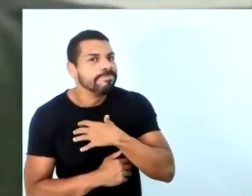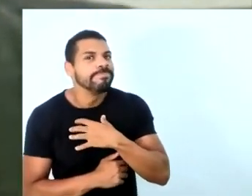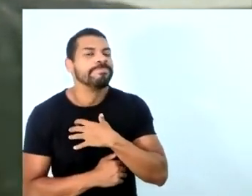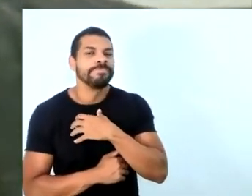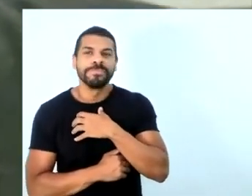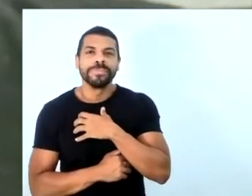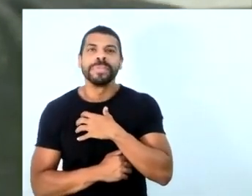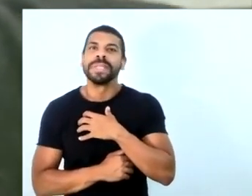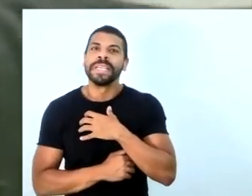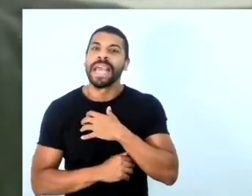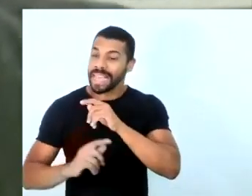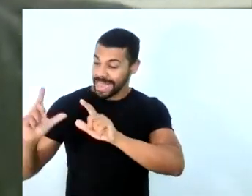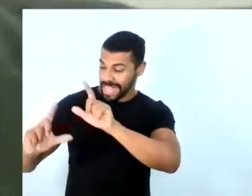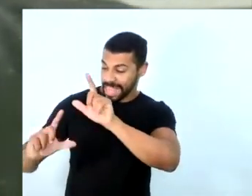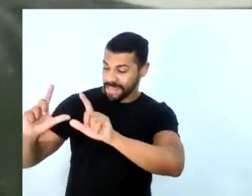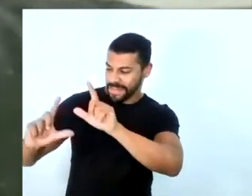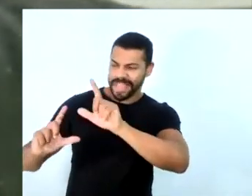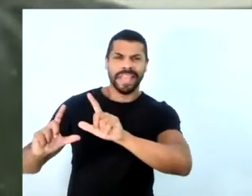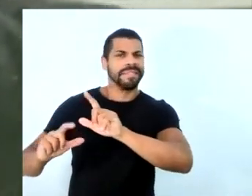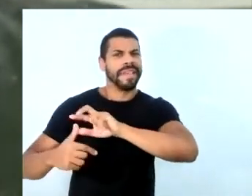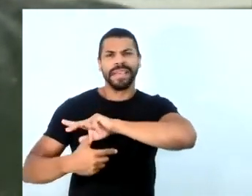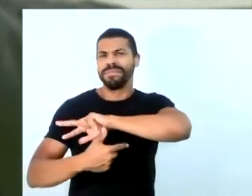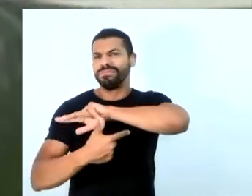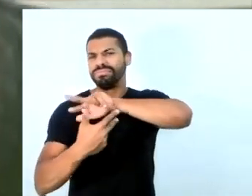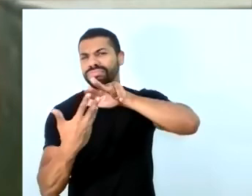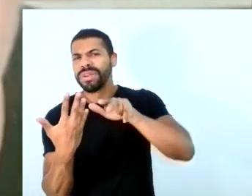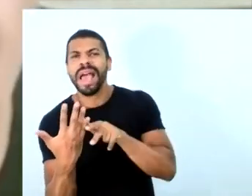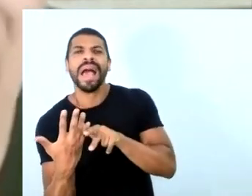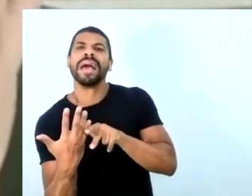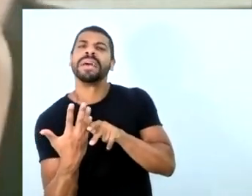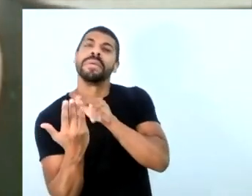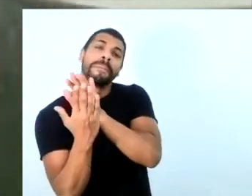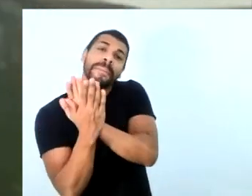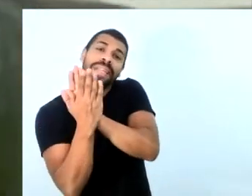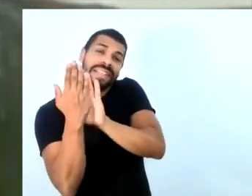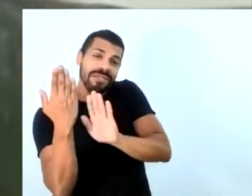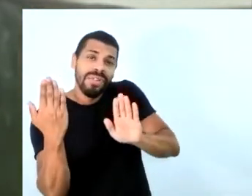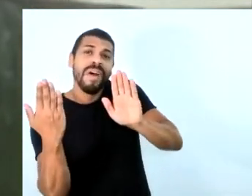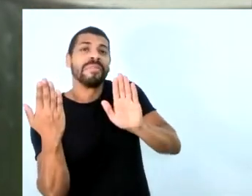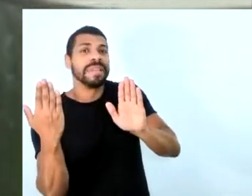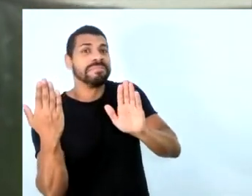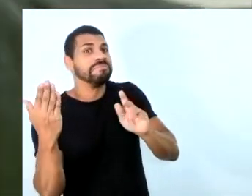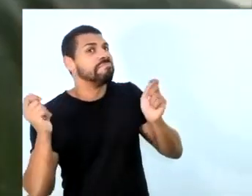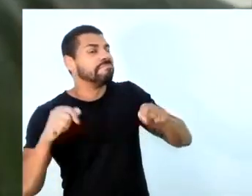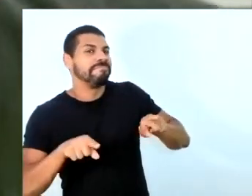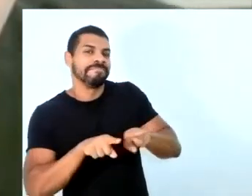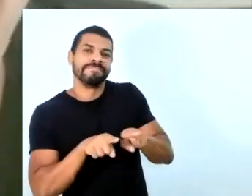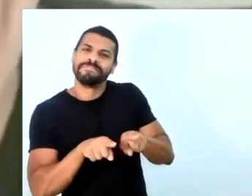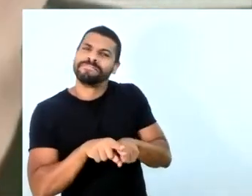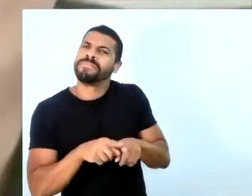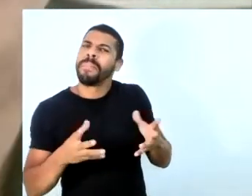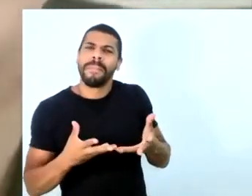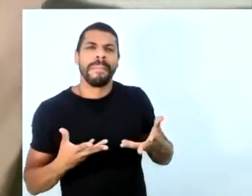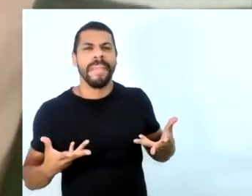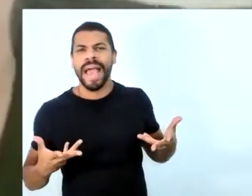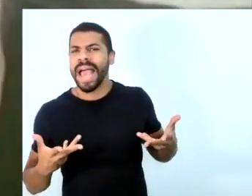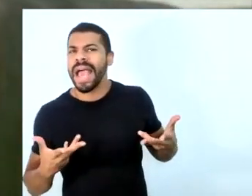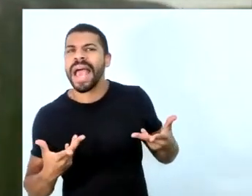olha o seu currículo e vê que você fez televisão industrial, fez de tudo, e são coisas que, claro,